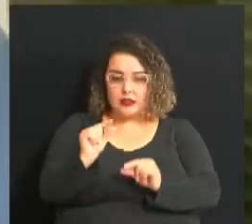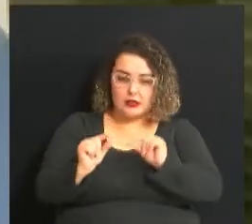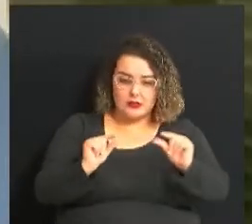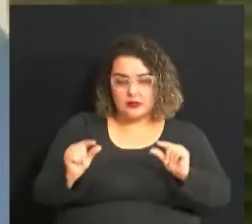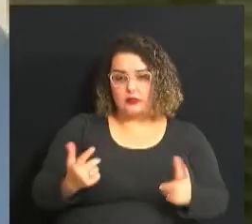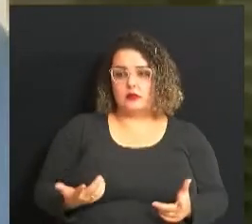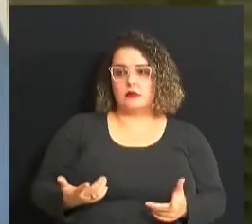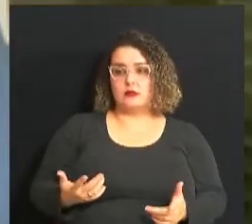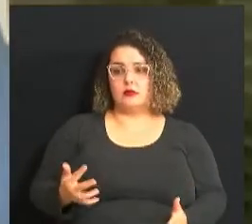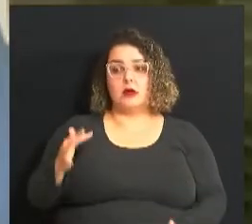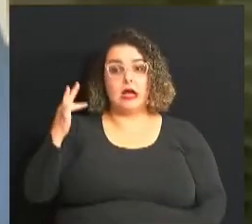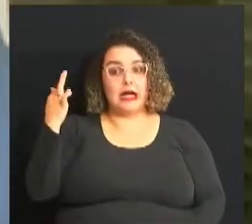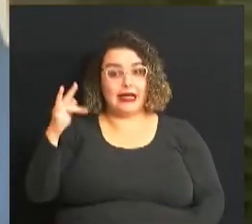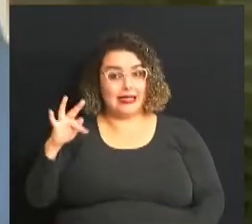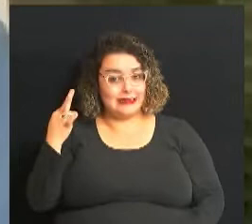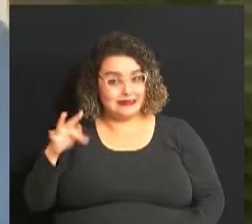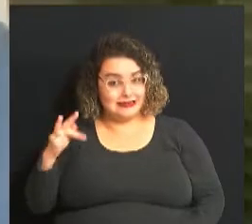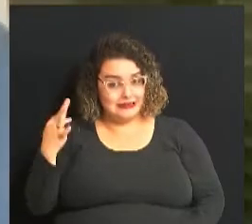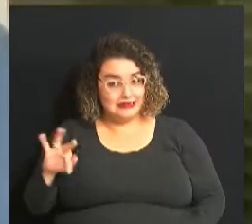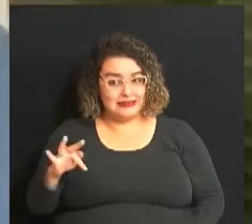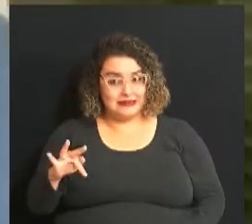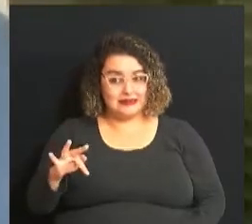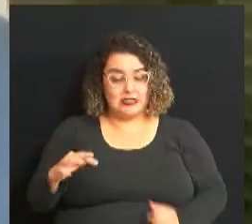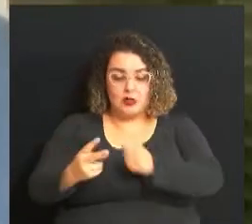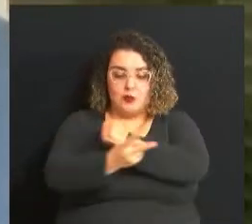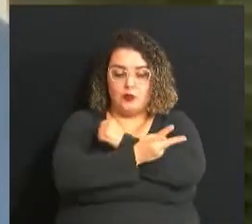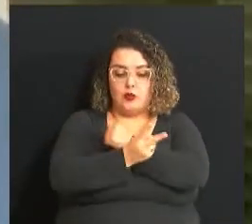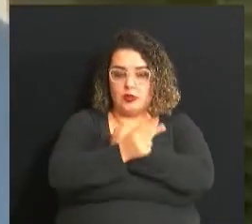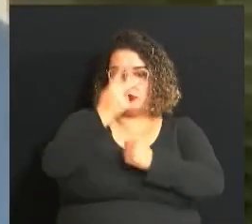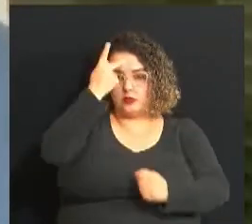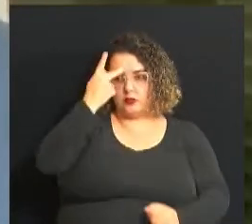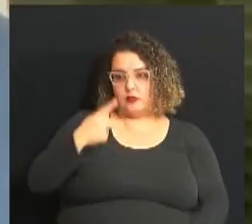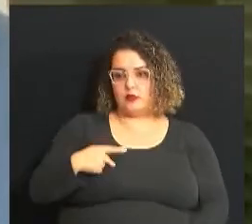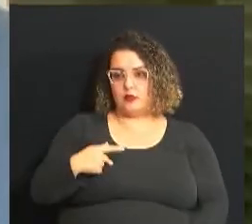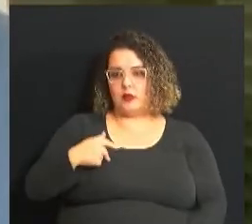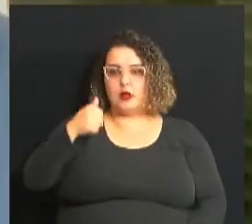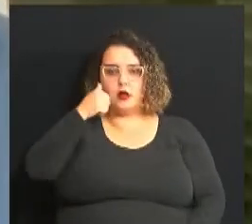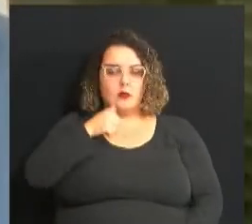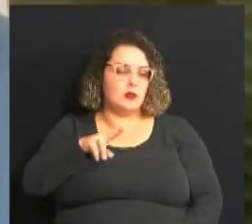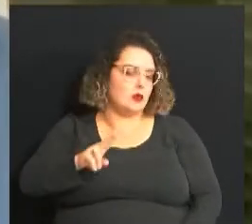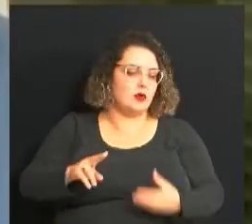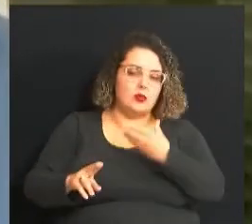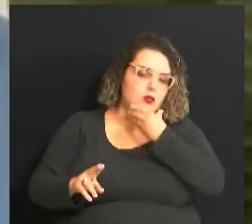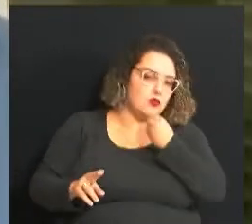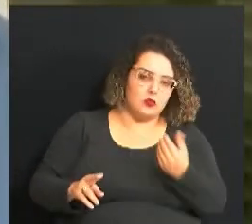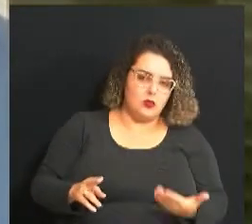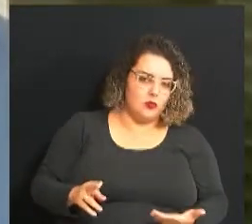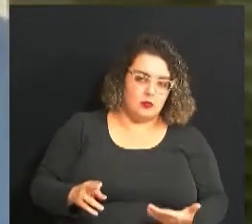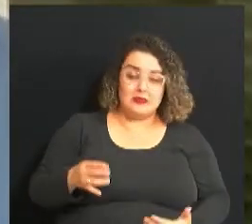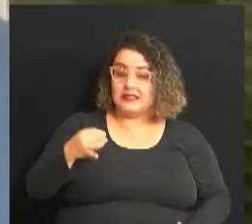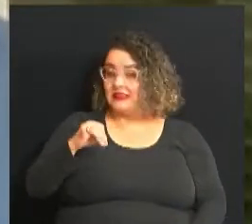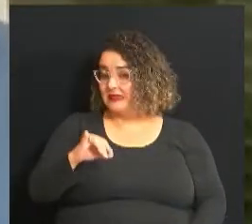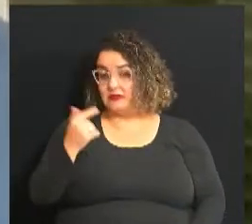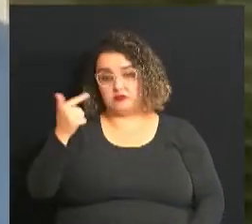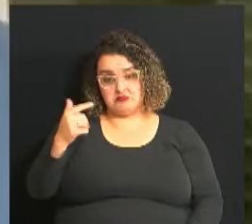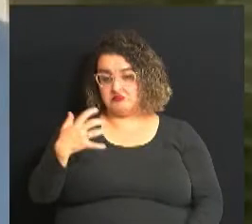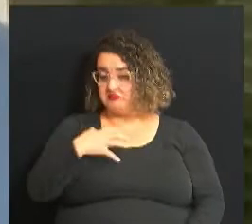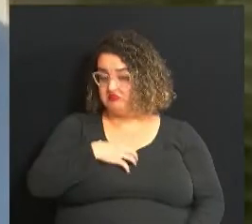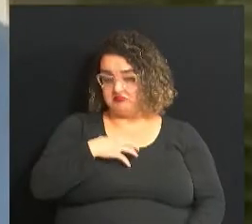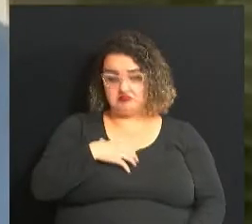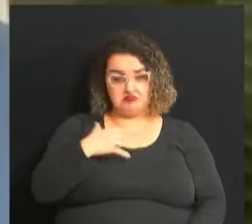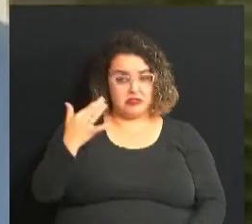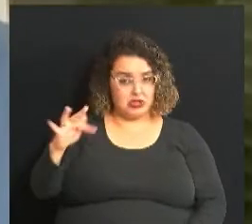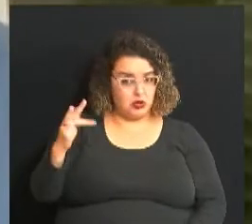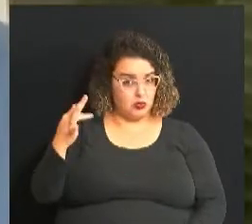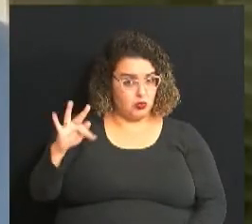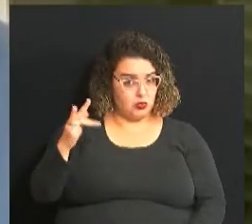essencial para a proteção do ser humano, seja da mulher ou do homem. Se ele não sente dor, principalmente o